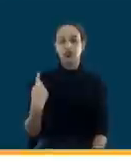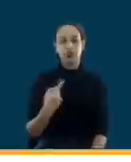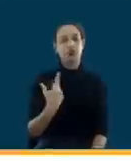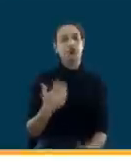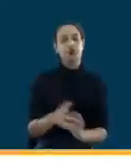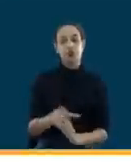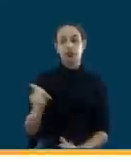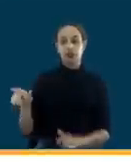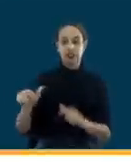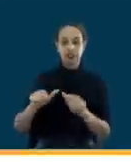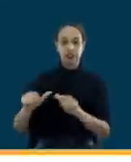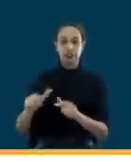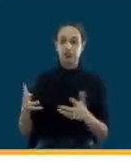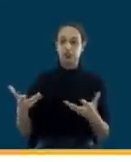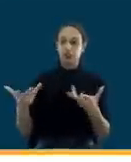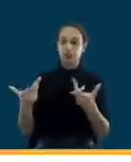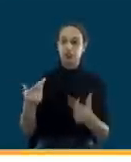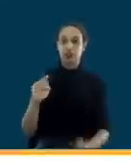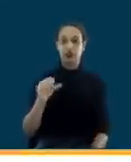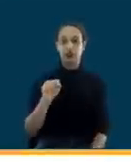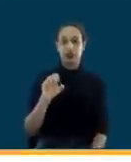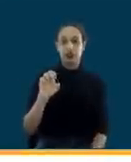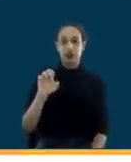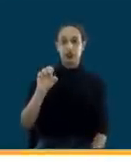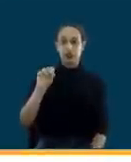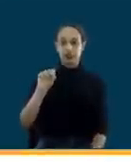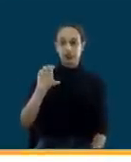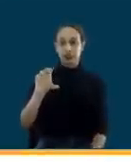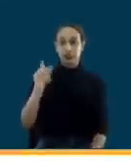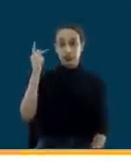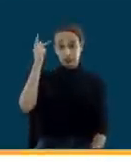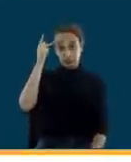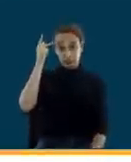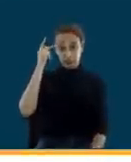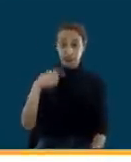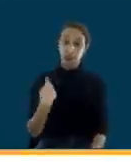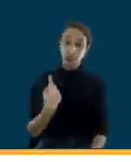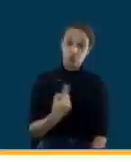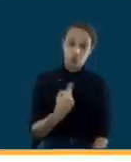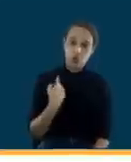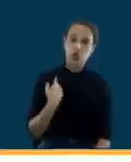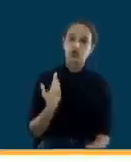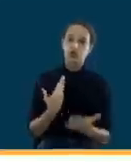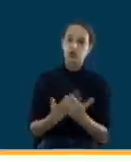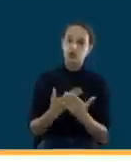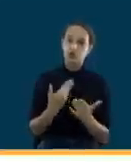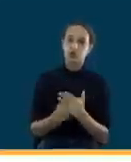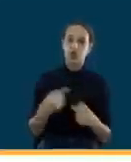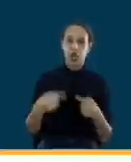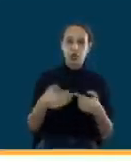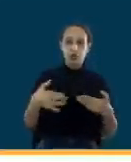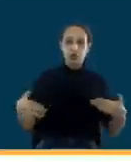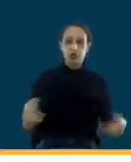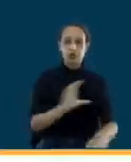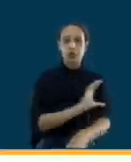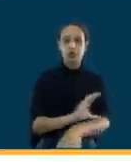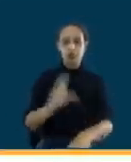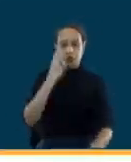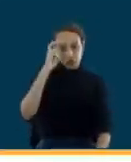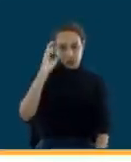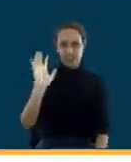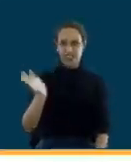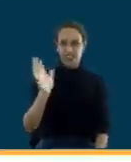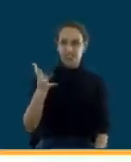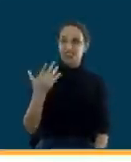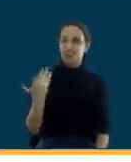São Paulo. Eu dizer que acho que todas e todos nós que estudamos políticas culturais, já bebemos